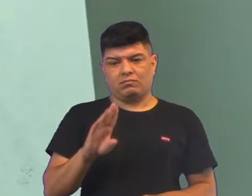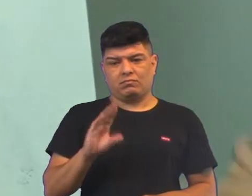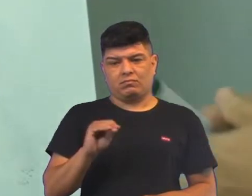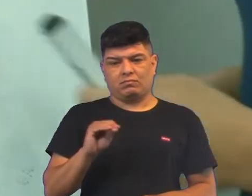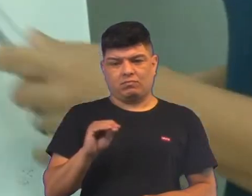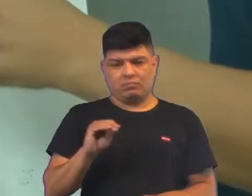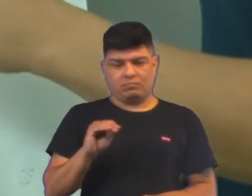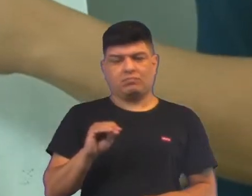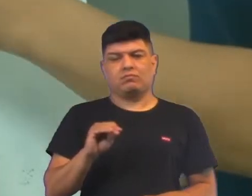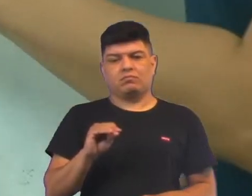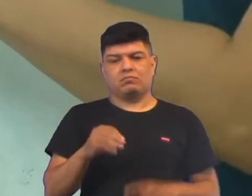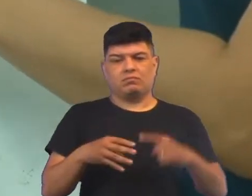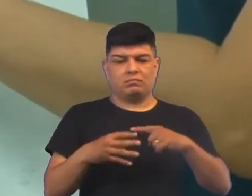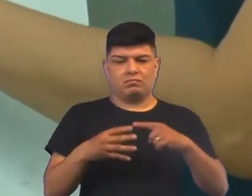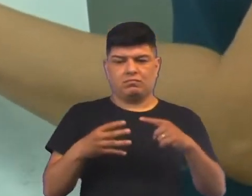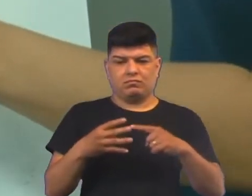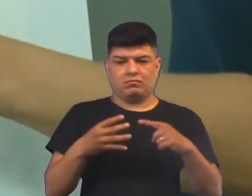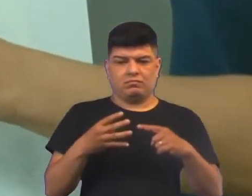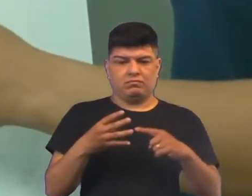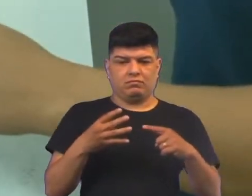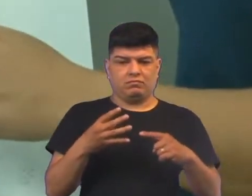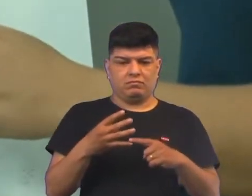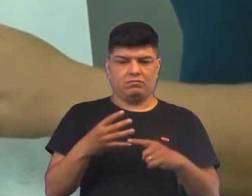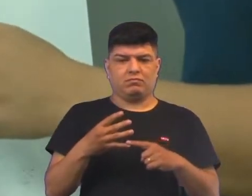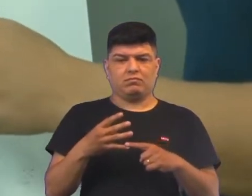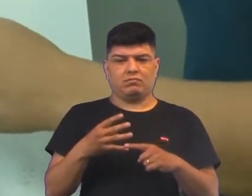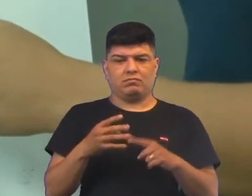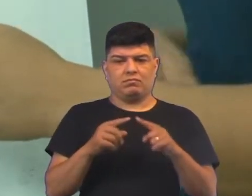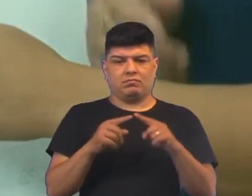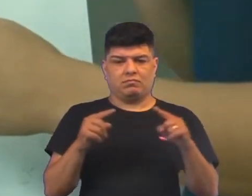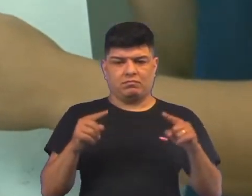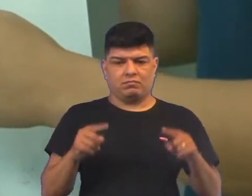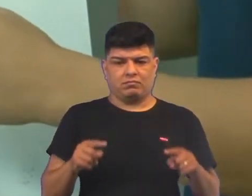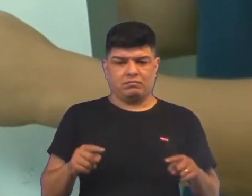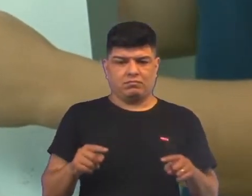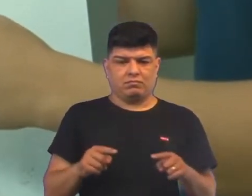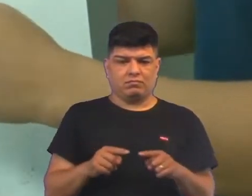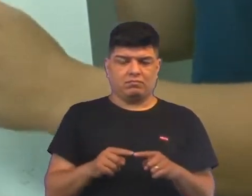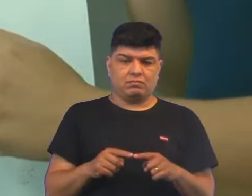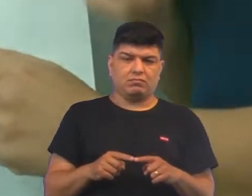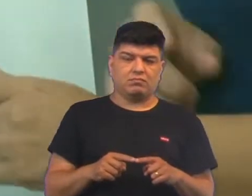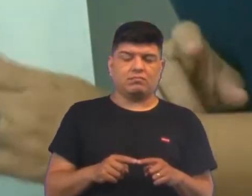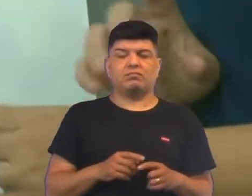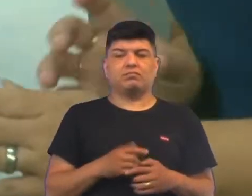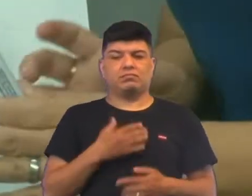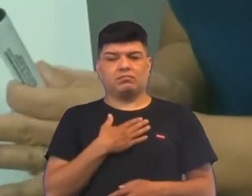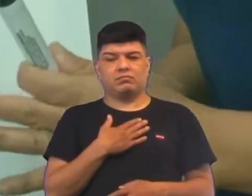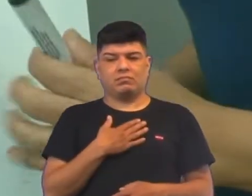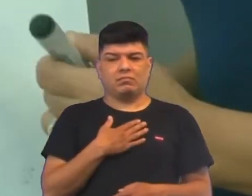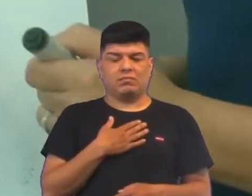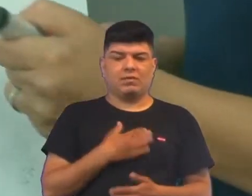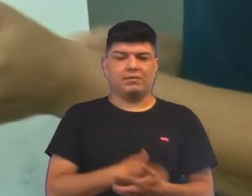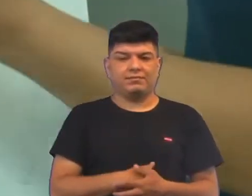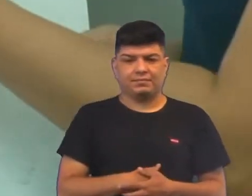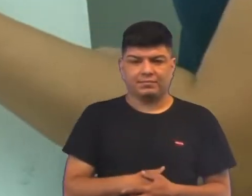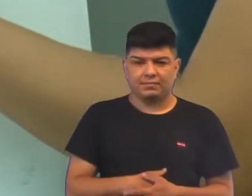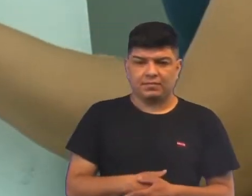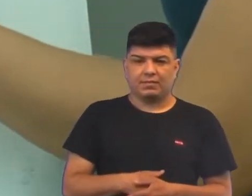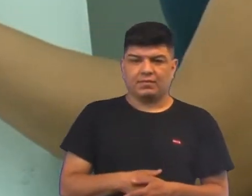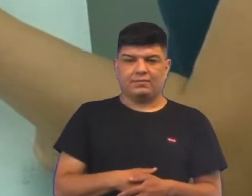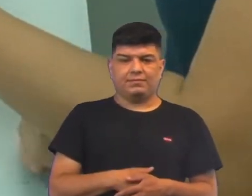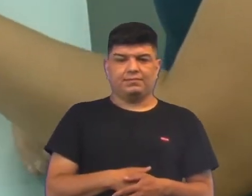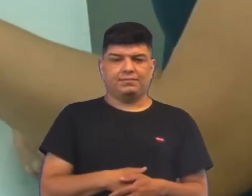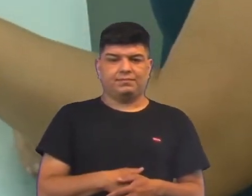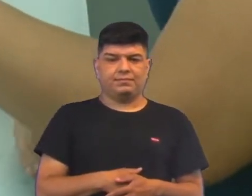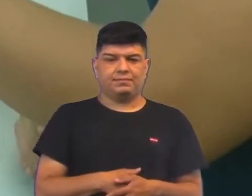observar, eu tenho 4, né? 1, 2, 3, 4 no meu cubo não, perdão, no meu quadrado. Lembrando que isso aí é um quadrado. Cubo